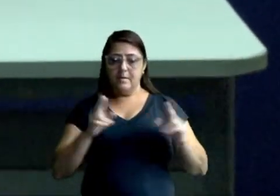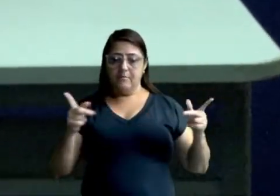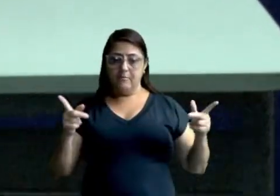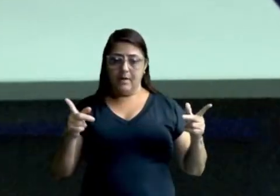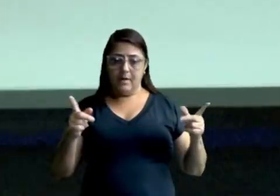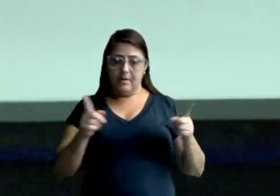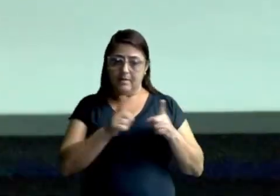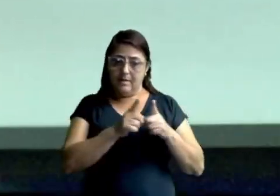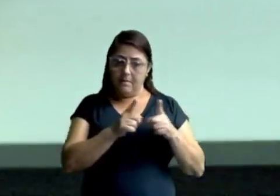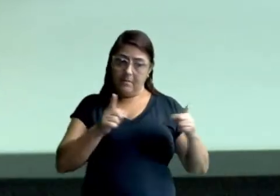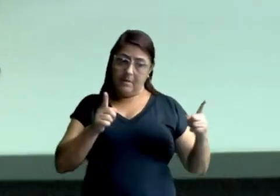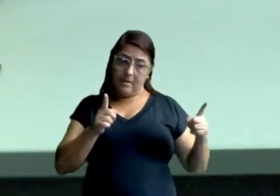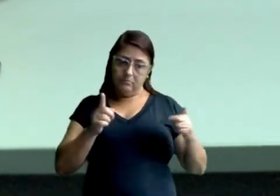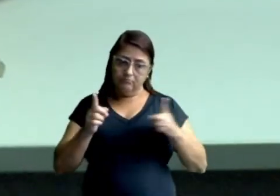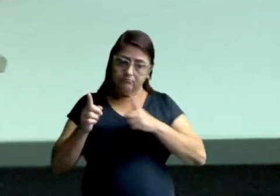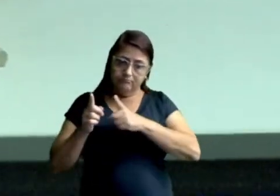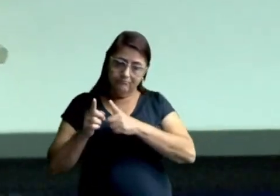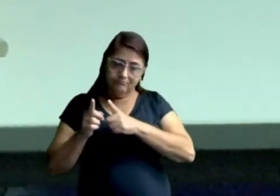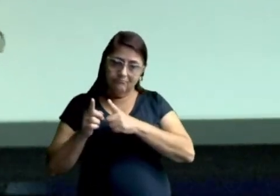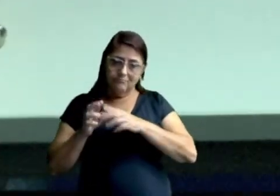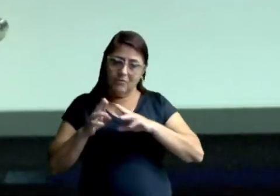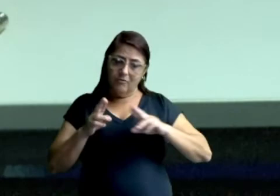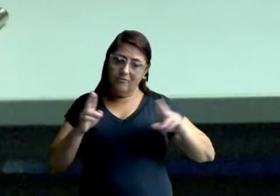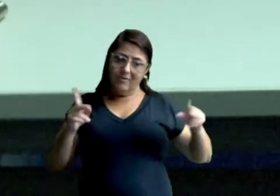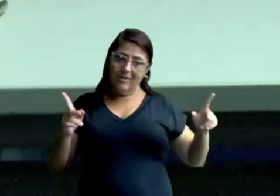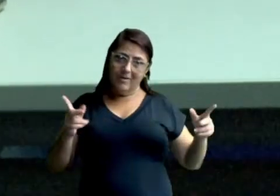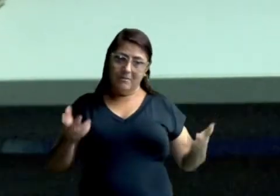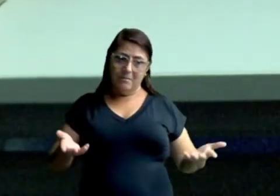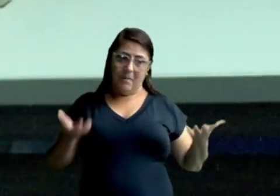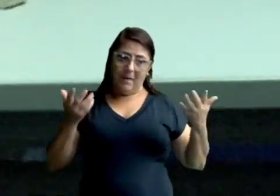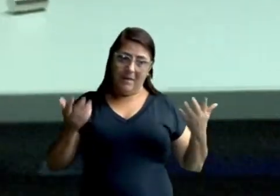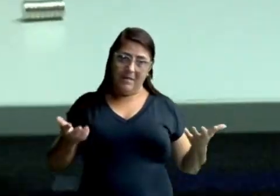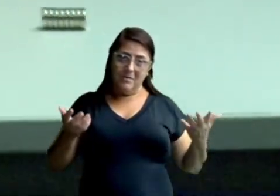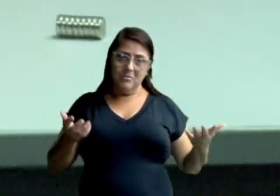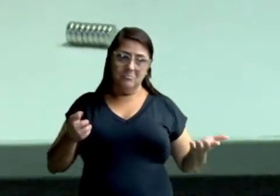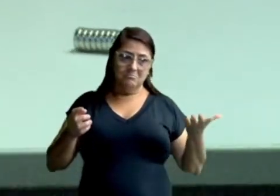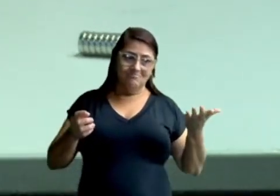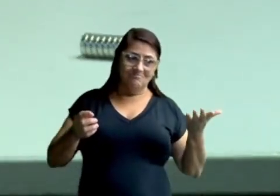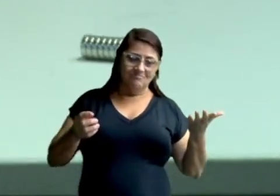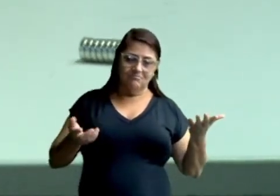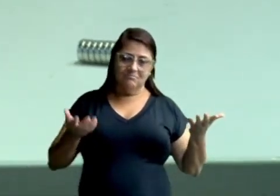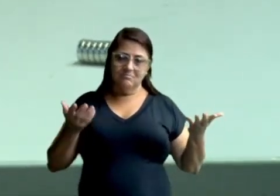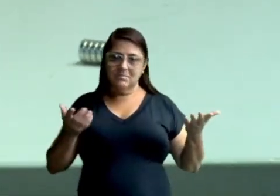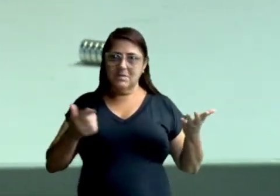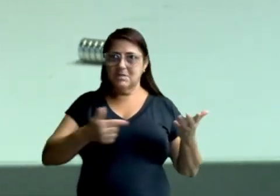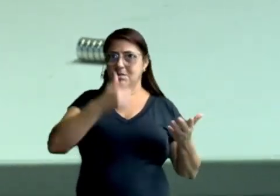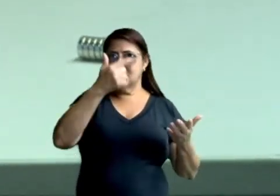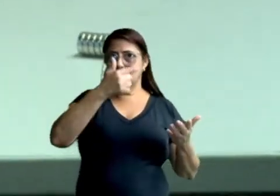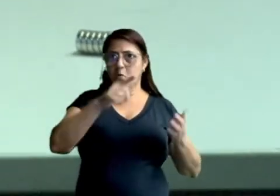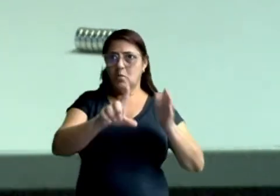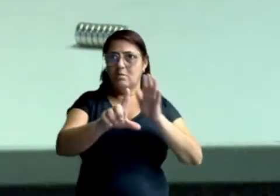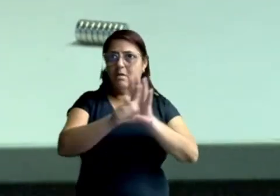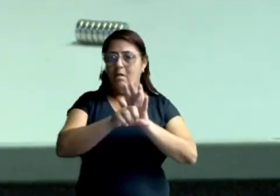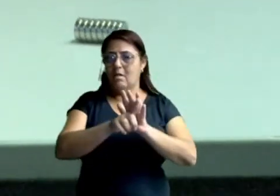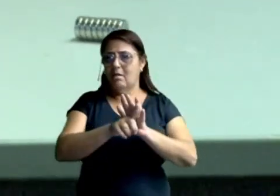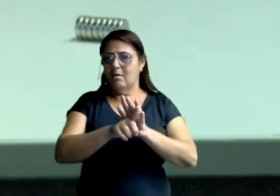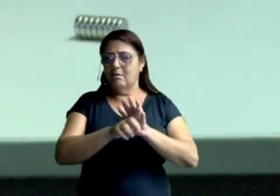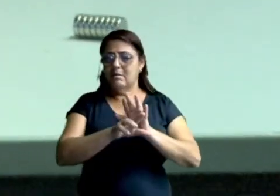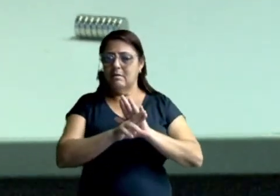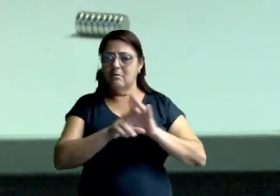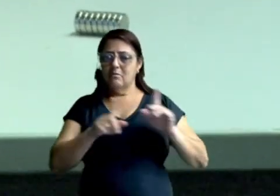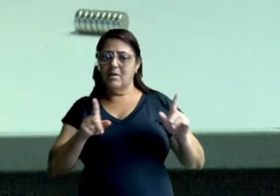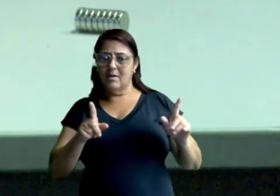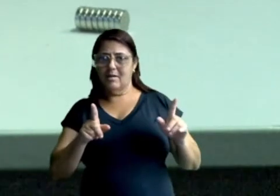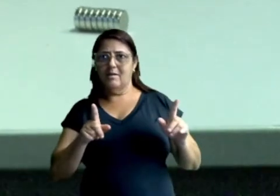diferentes, tá? São massas diferentes. Então, na segunda lei de Newton é o seguinte, que um objeto que tem uma massa